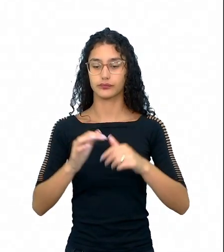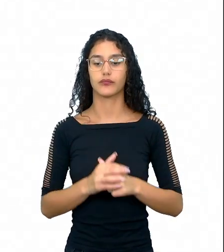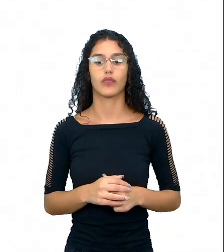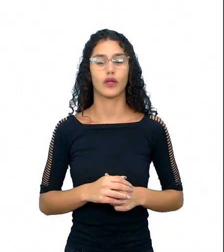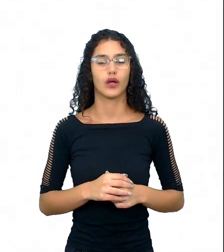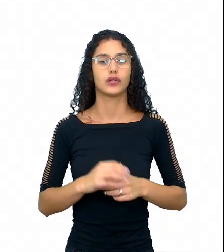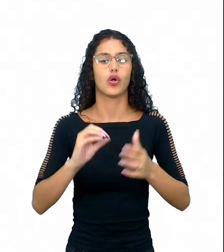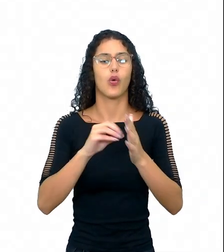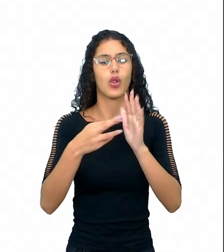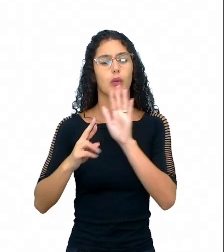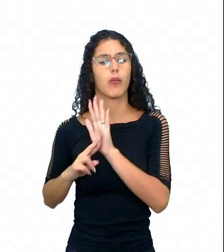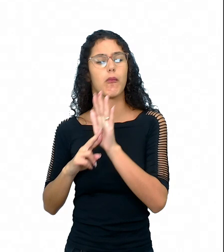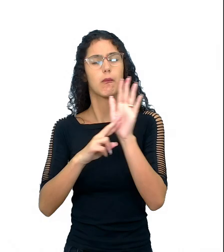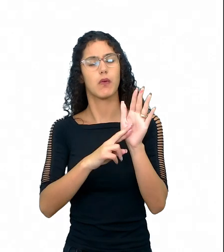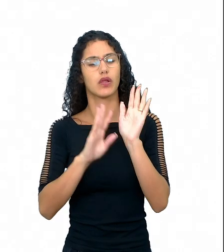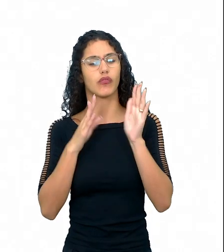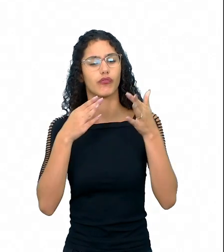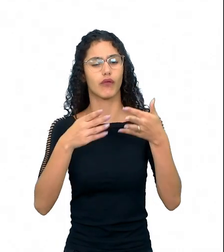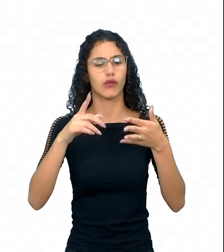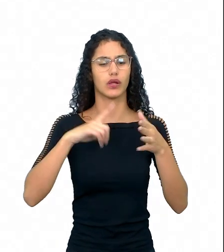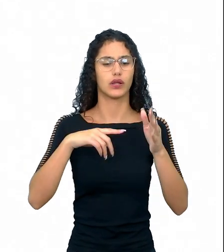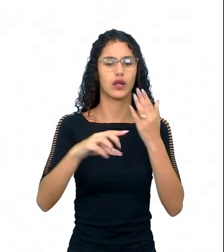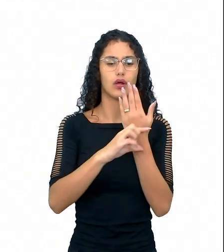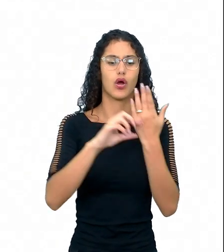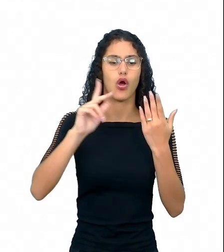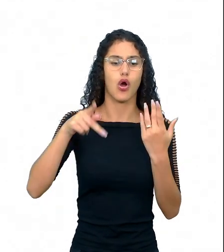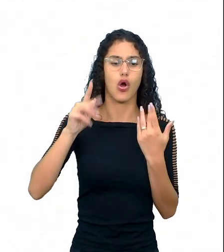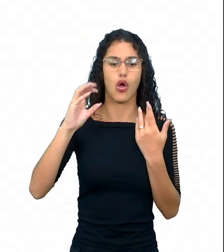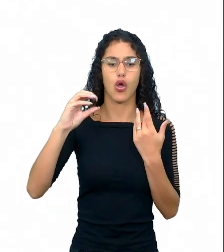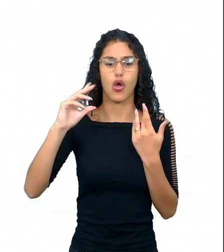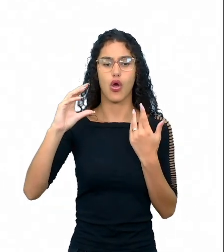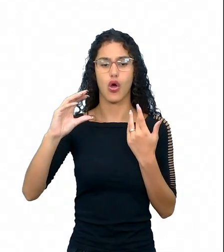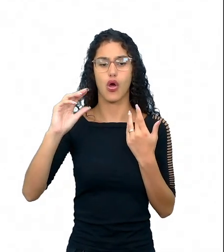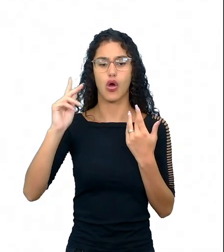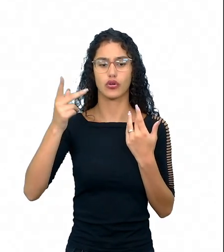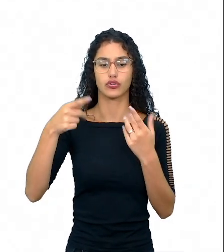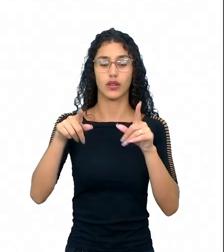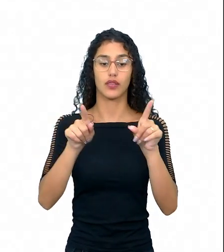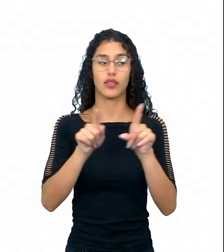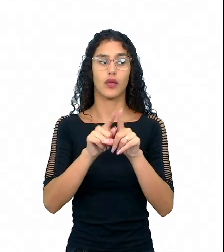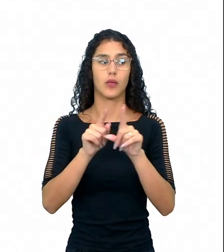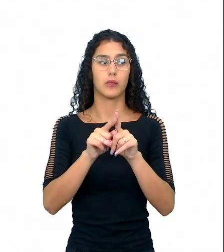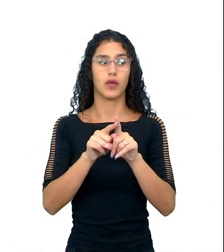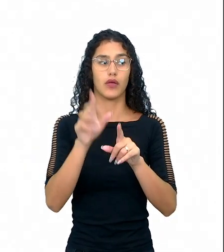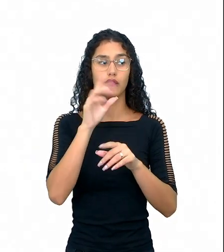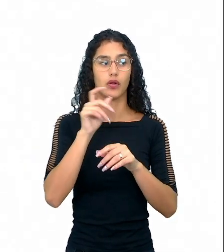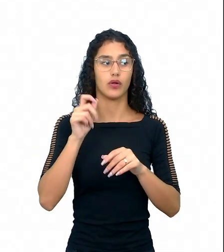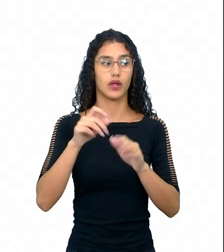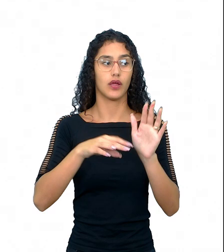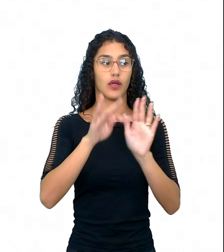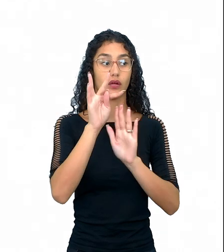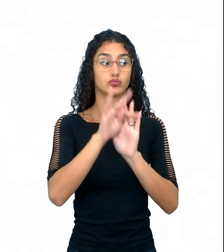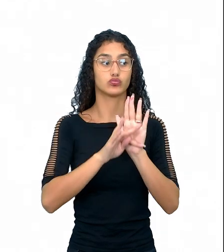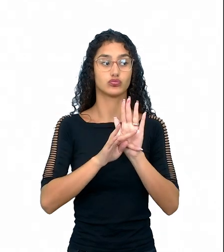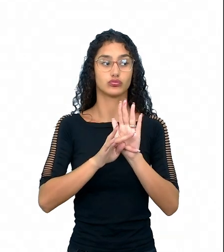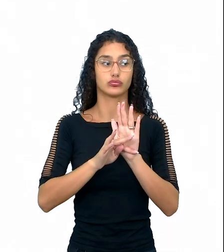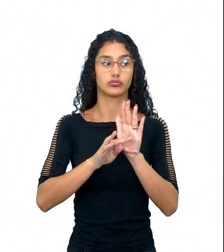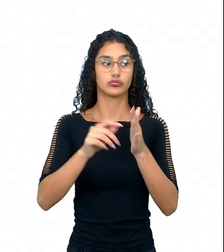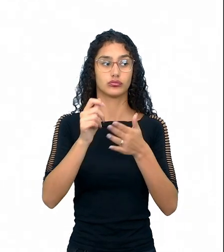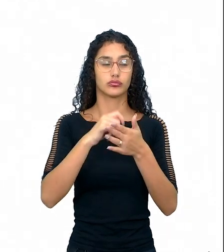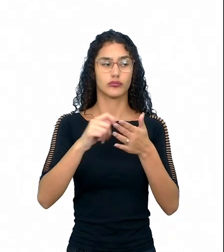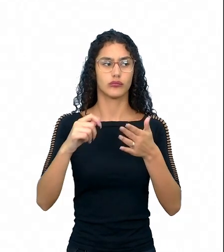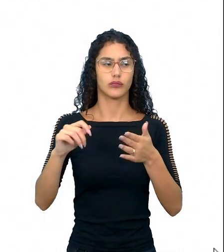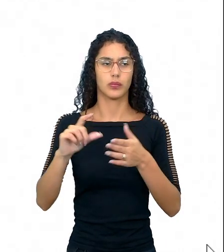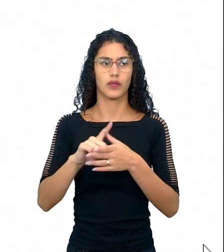o currículo traz Koch, né, a Ingdori Koch também, que ela afirma que há textos escritos que se aproximam